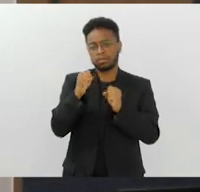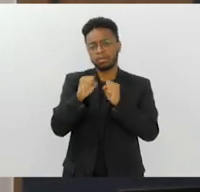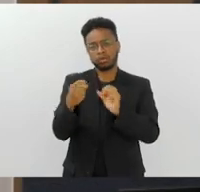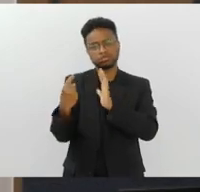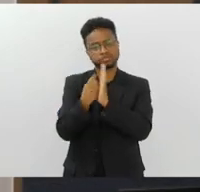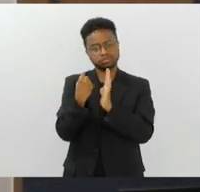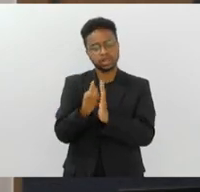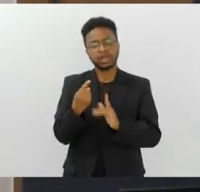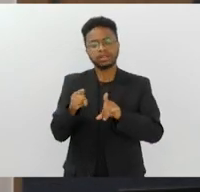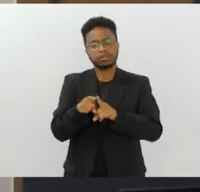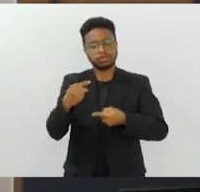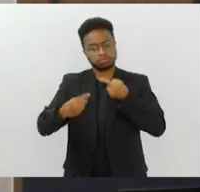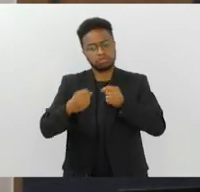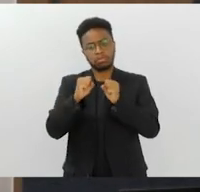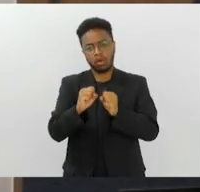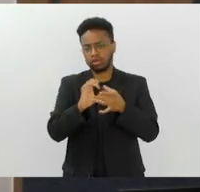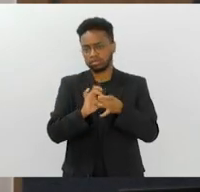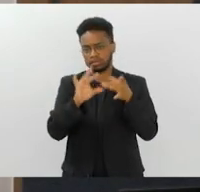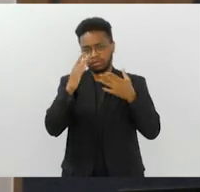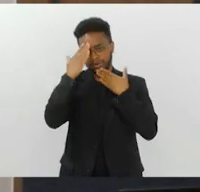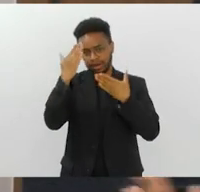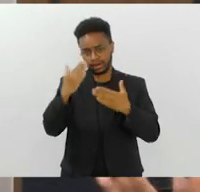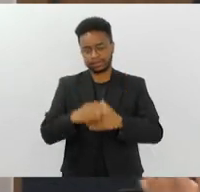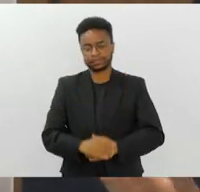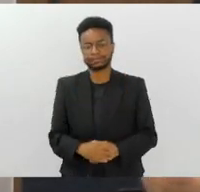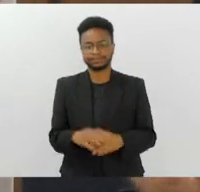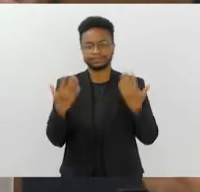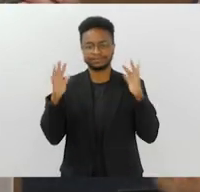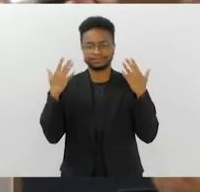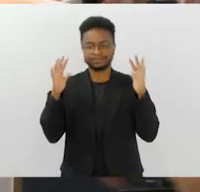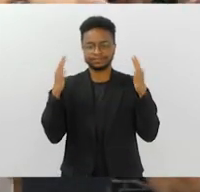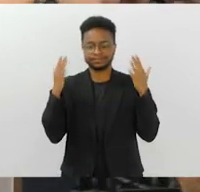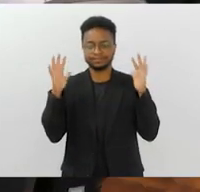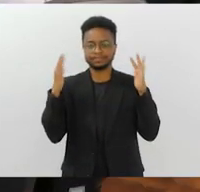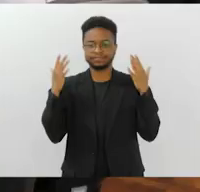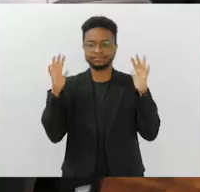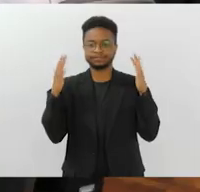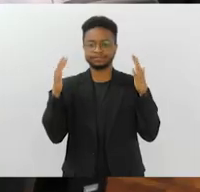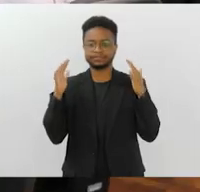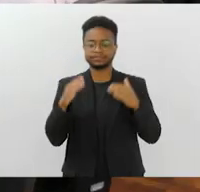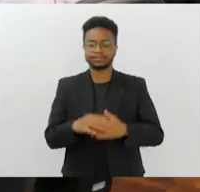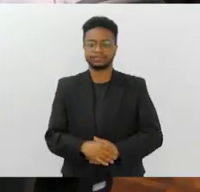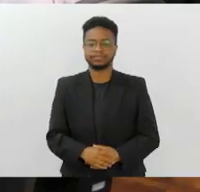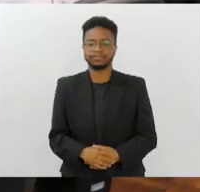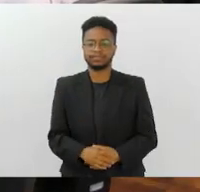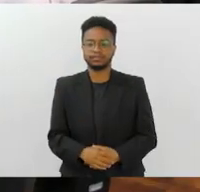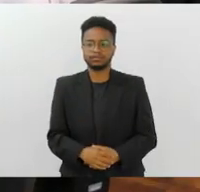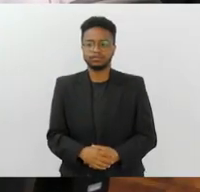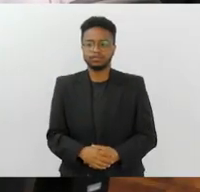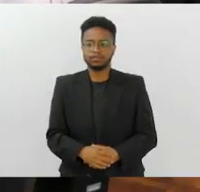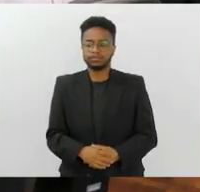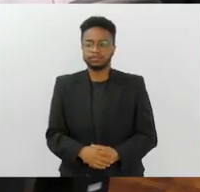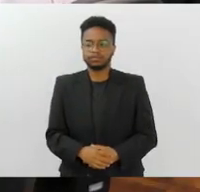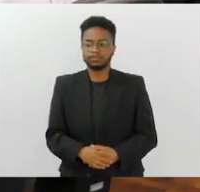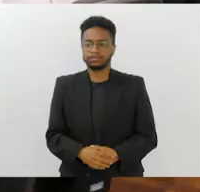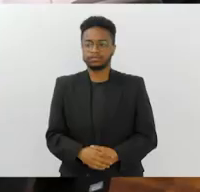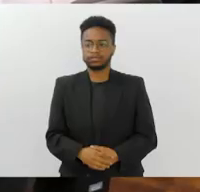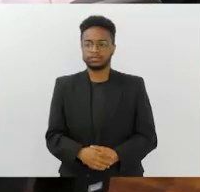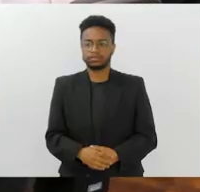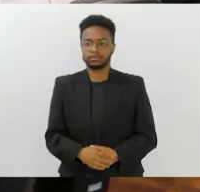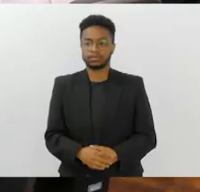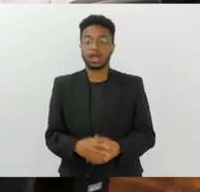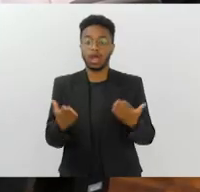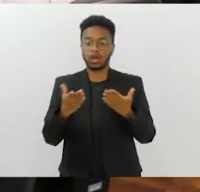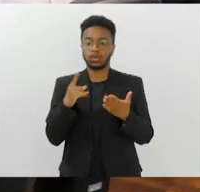para qualquer tipo de debate também muito obrigado eh maora nós vamos